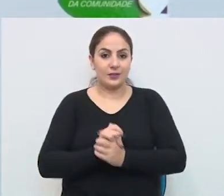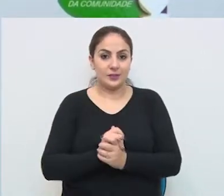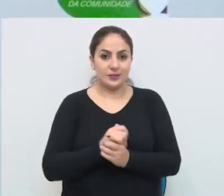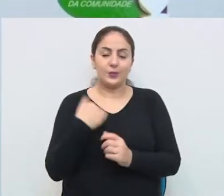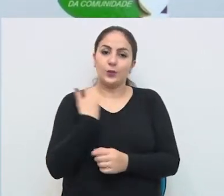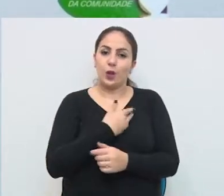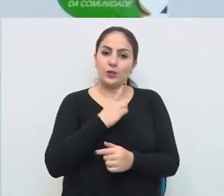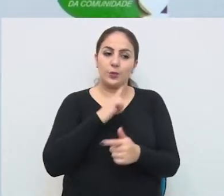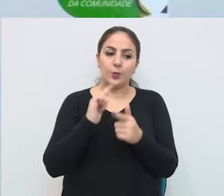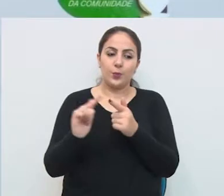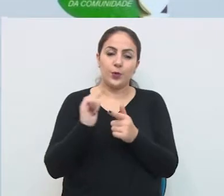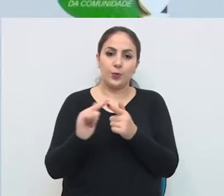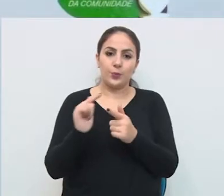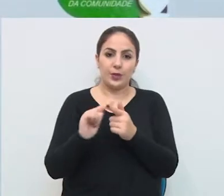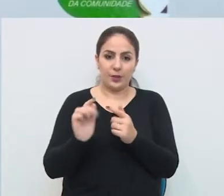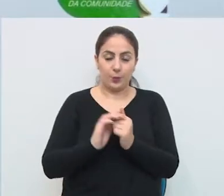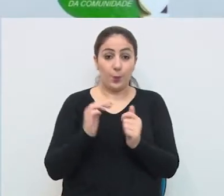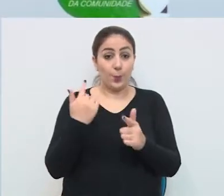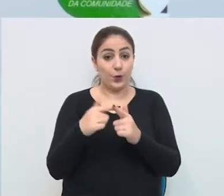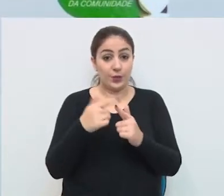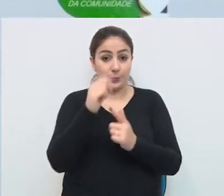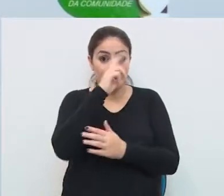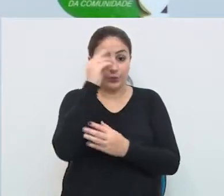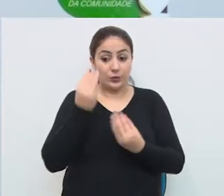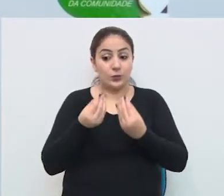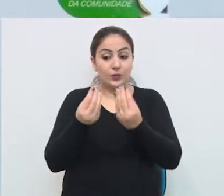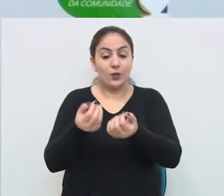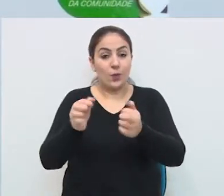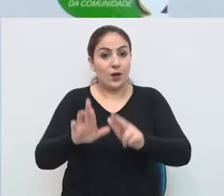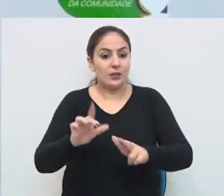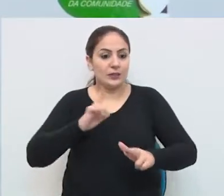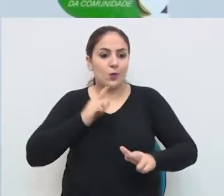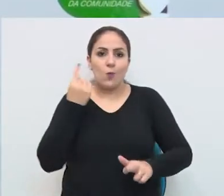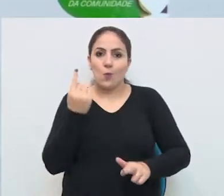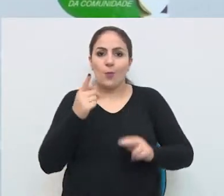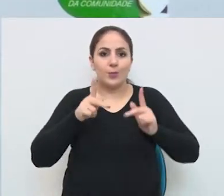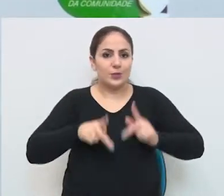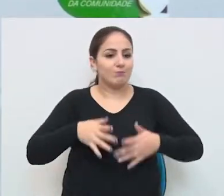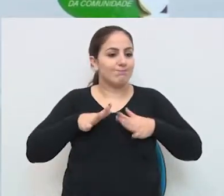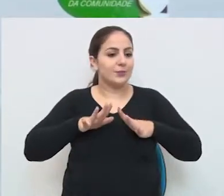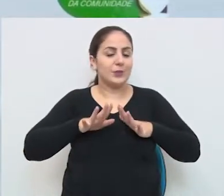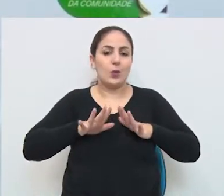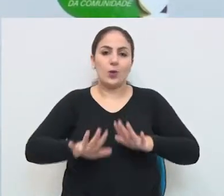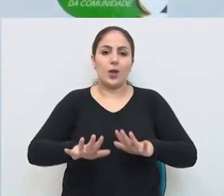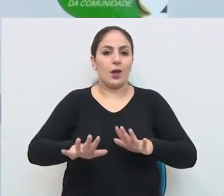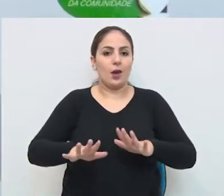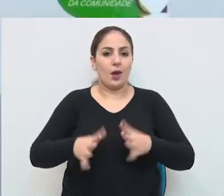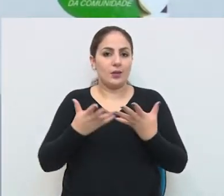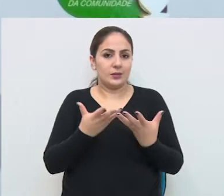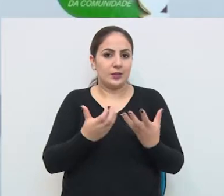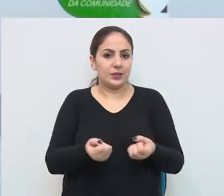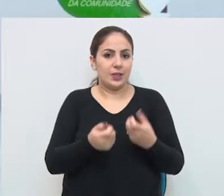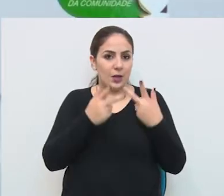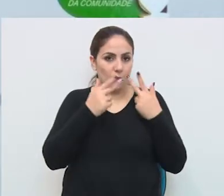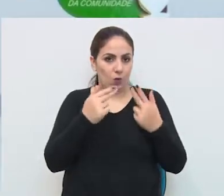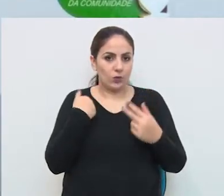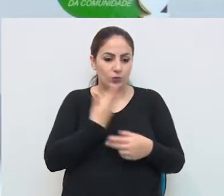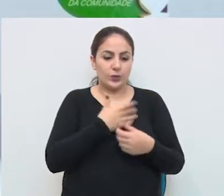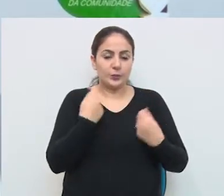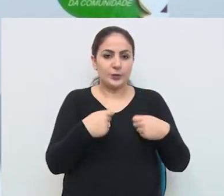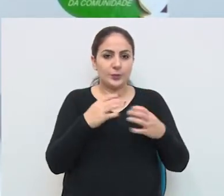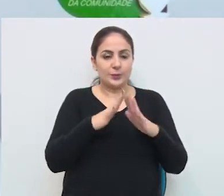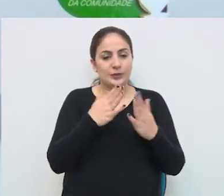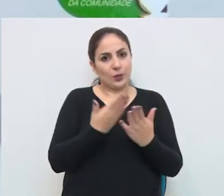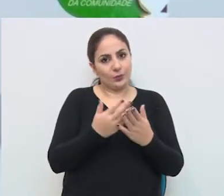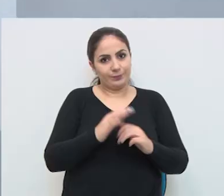um problema lá na área porque o prefeito nos doou a área e daí tem uma pessoa que não quer fazer de acordo com o que a nossa cidade precisa, que é o que a